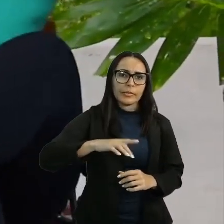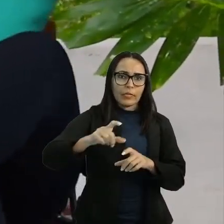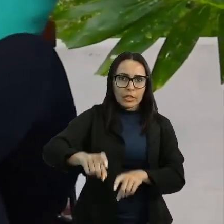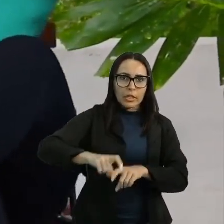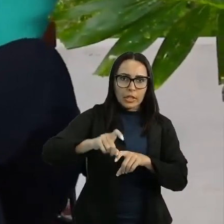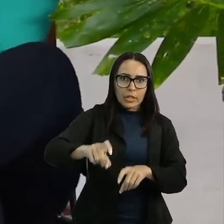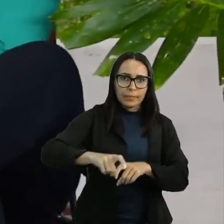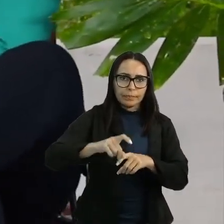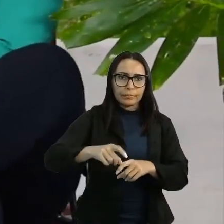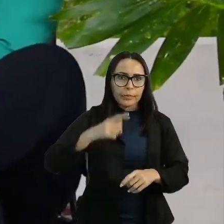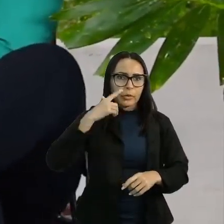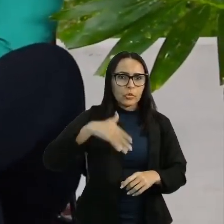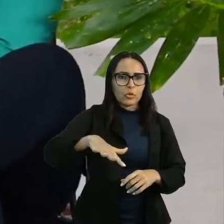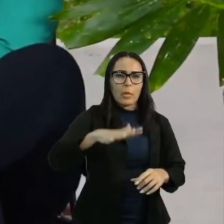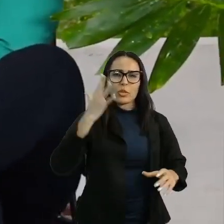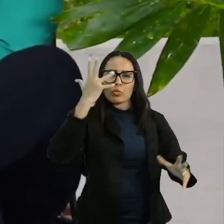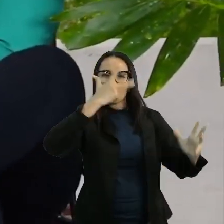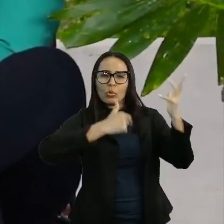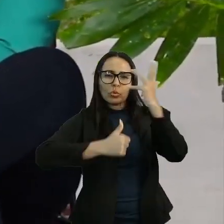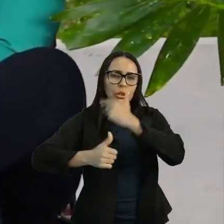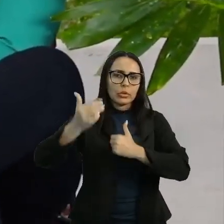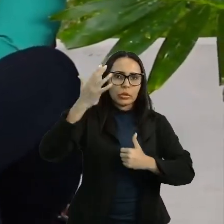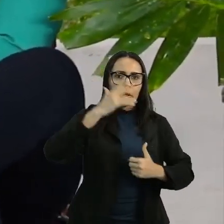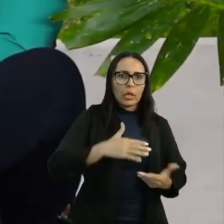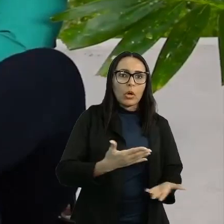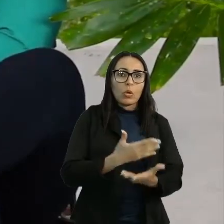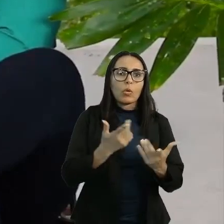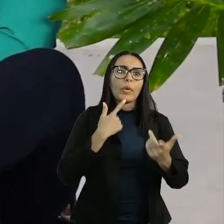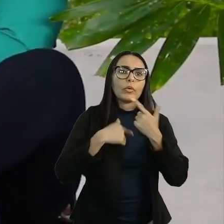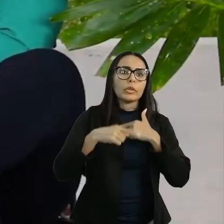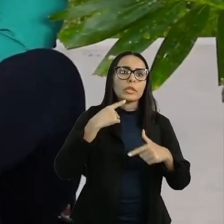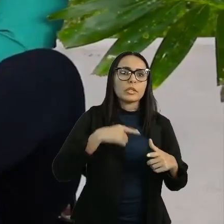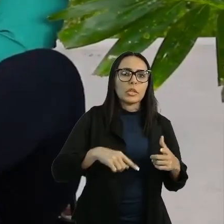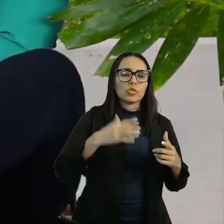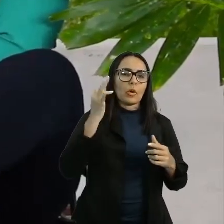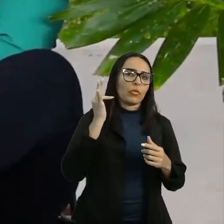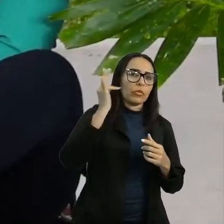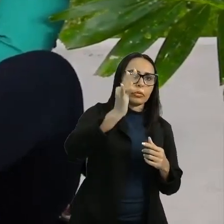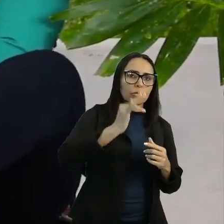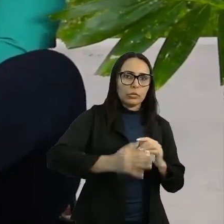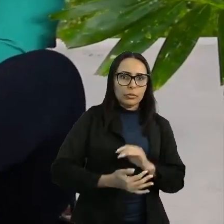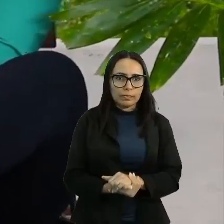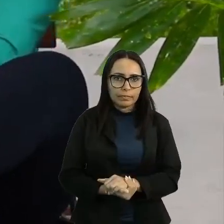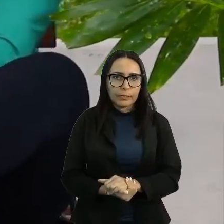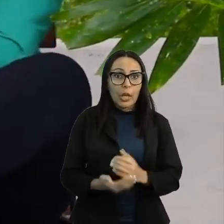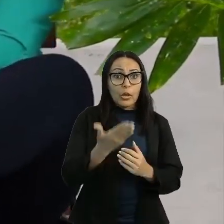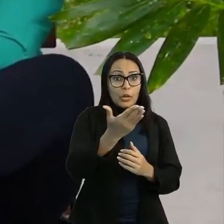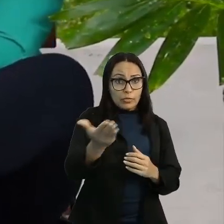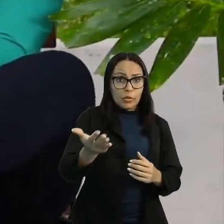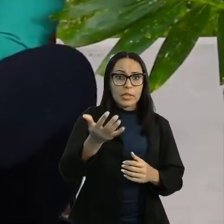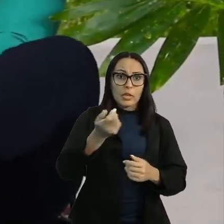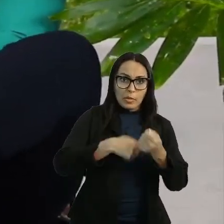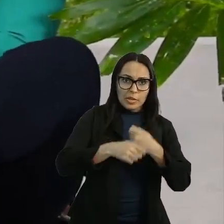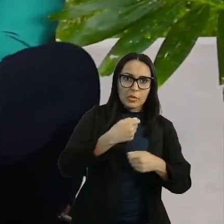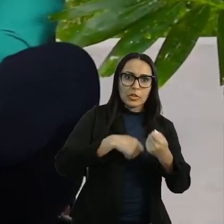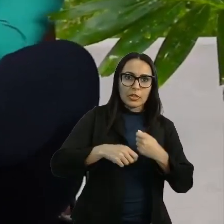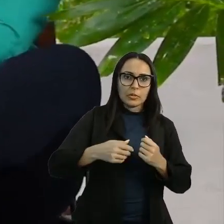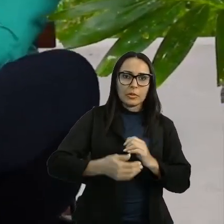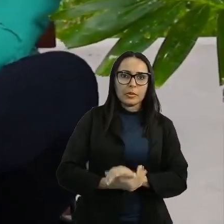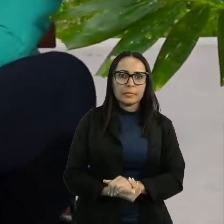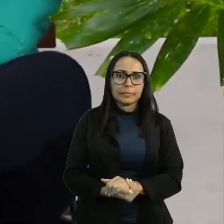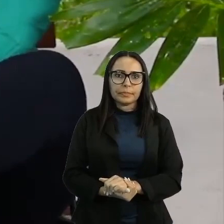é chamado de grihasta ashram. Aquele que pode casar, ter filhos. Isso, são as pessoas que são casadas, que têm seu trabalho, né, que trabalham fora. Inclusive, grande